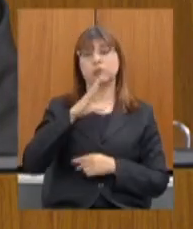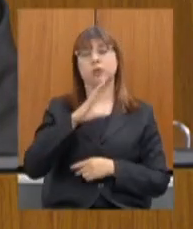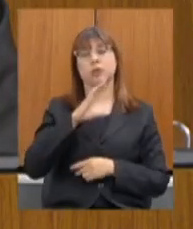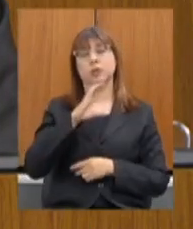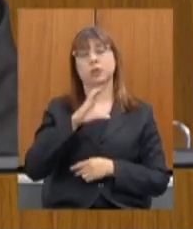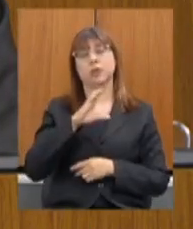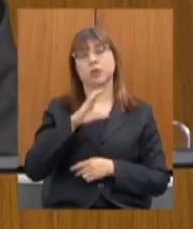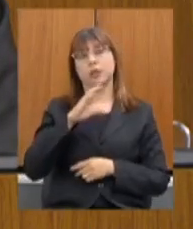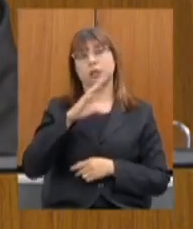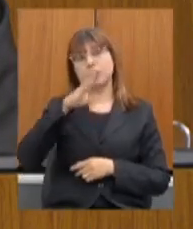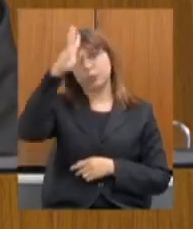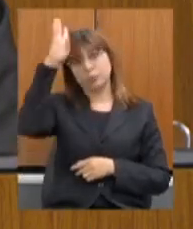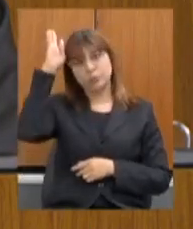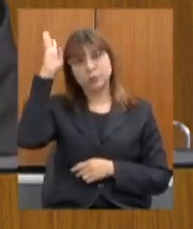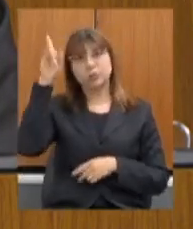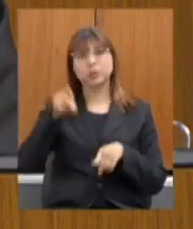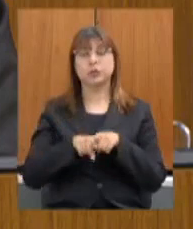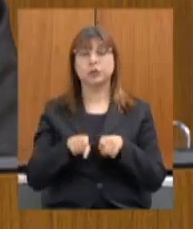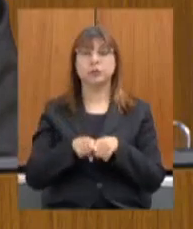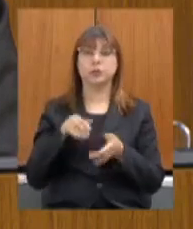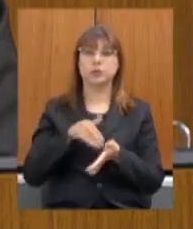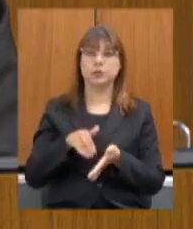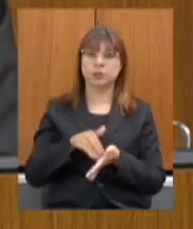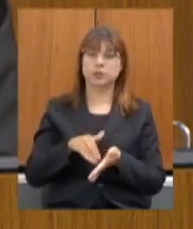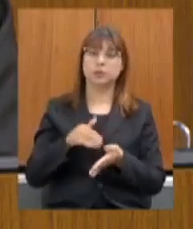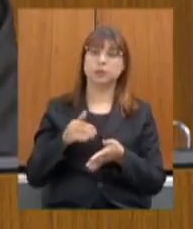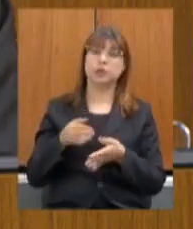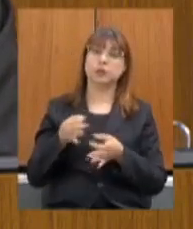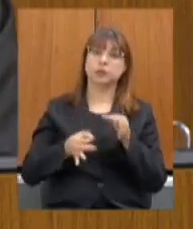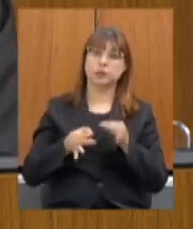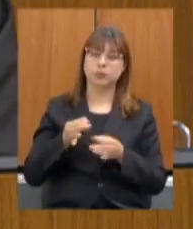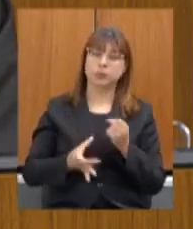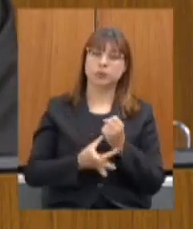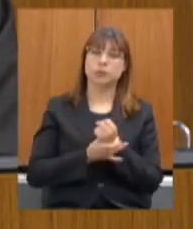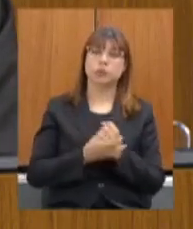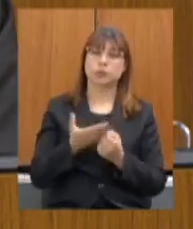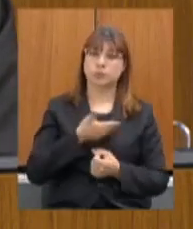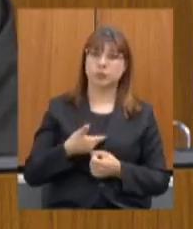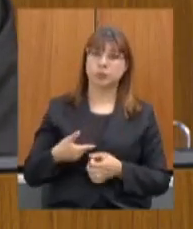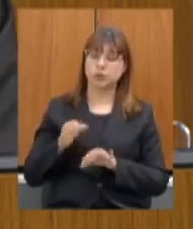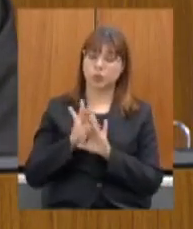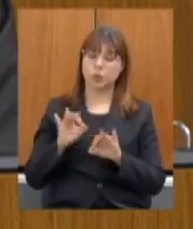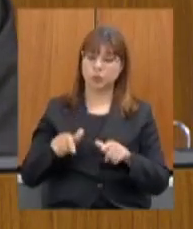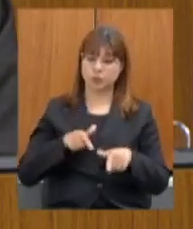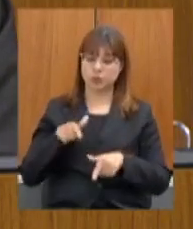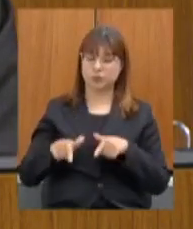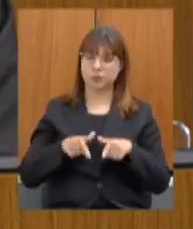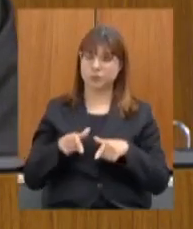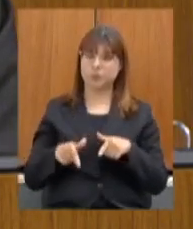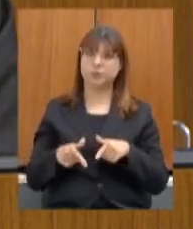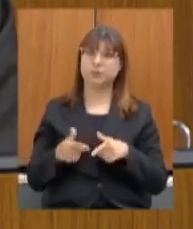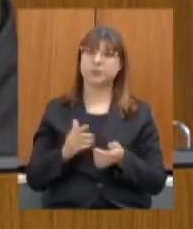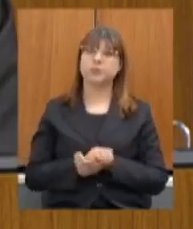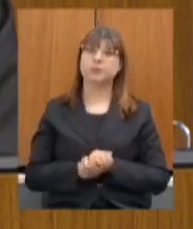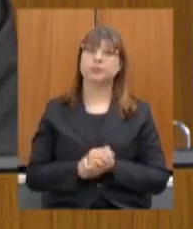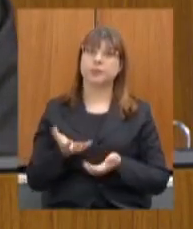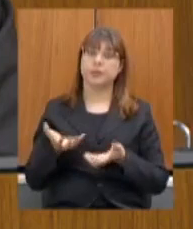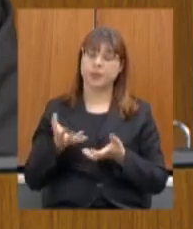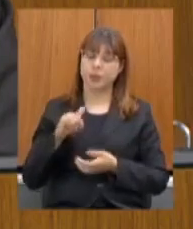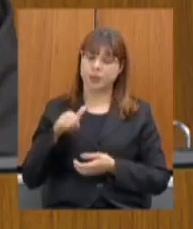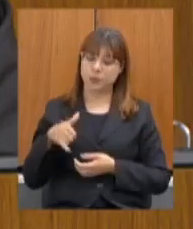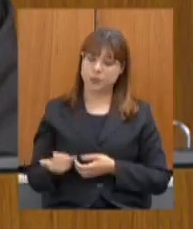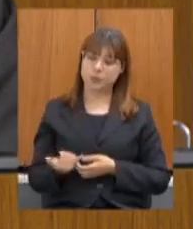a secretaria de justiça e segurança pública estão fazendo um belo trabalho. Eu quero aqui, secretário, aproveitar